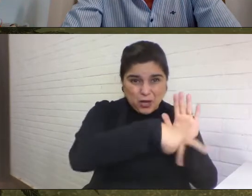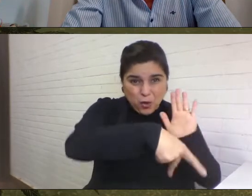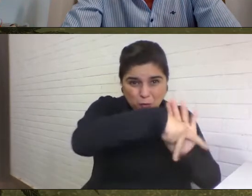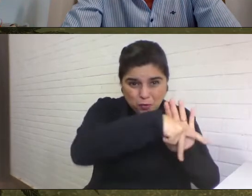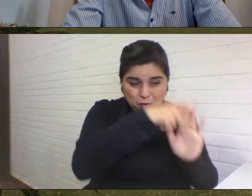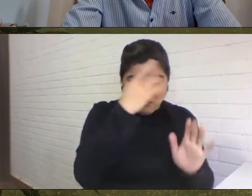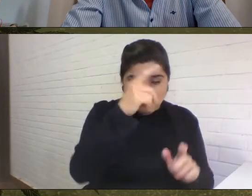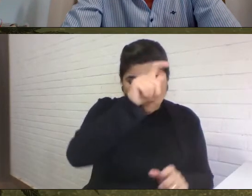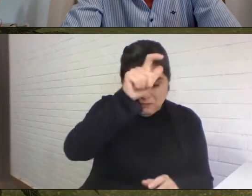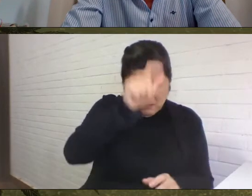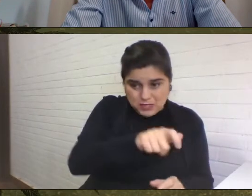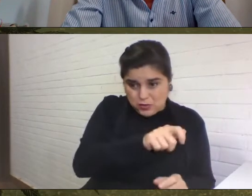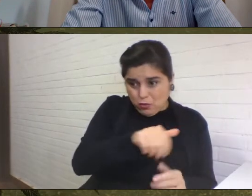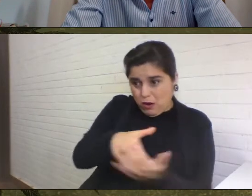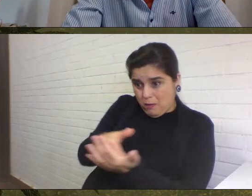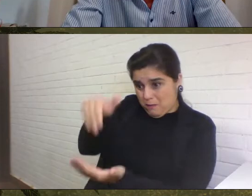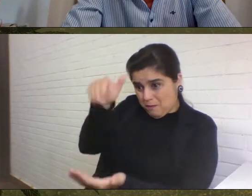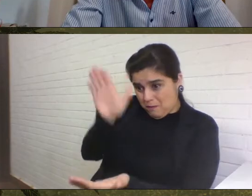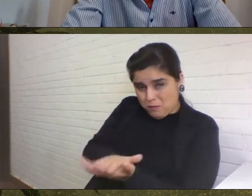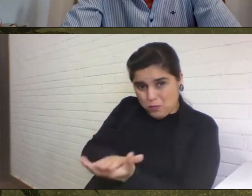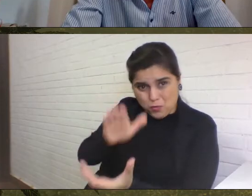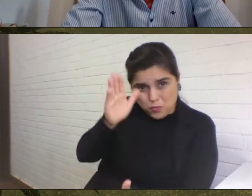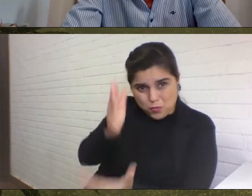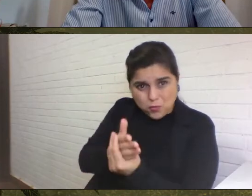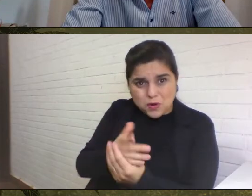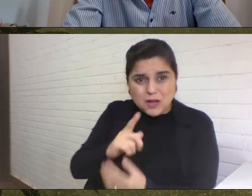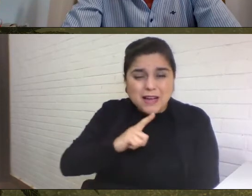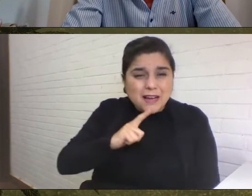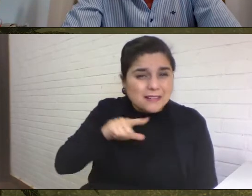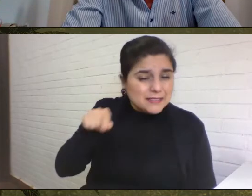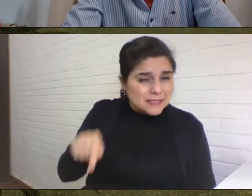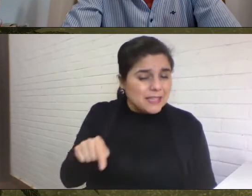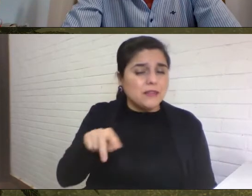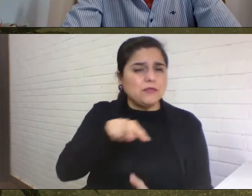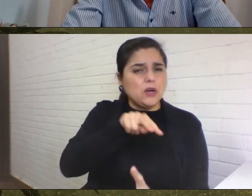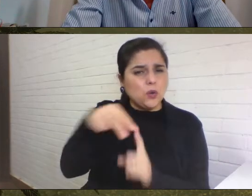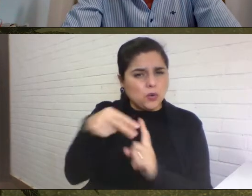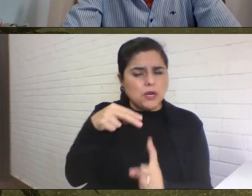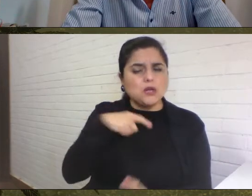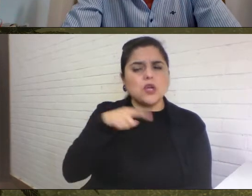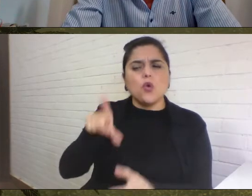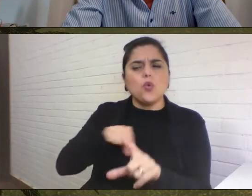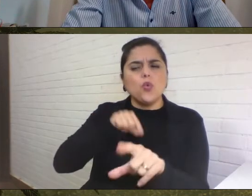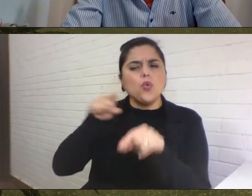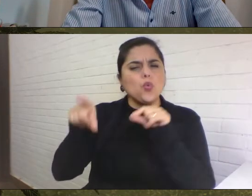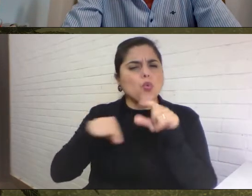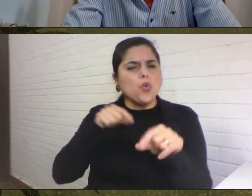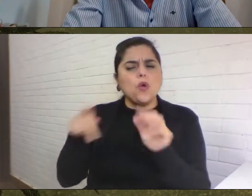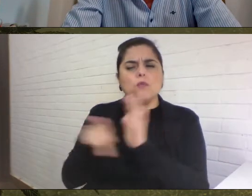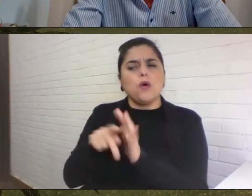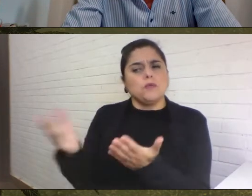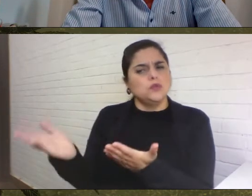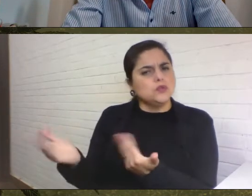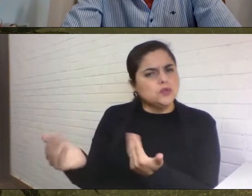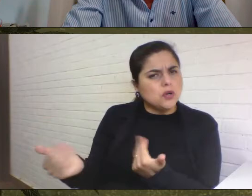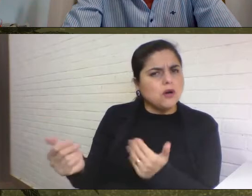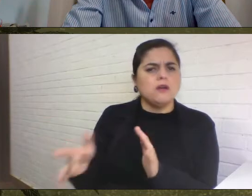segurança, que vai sim ter um olhar seletivo aos jovens, às